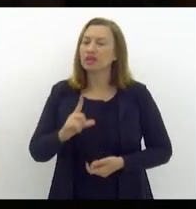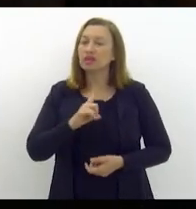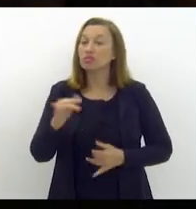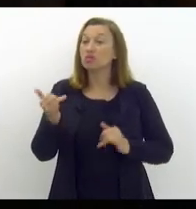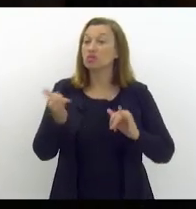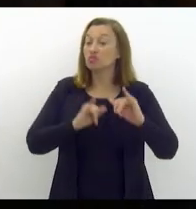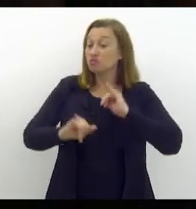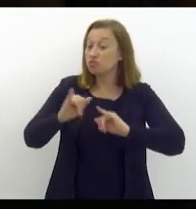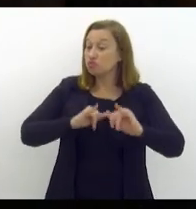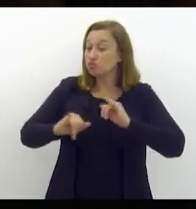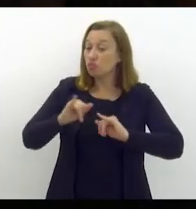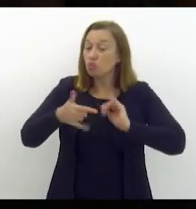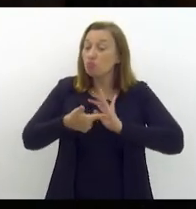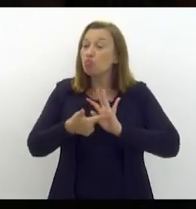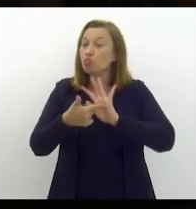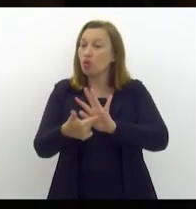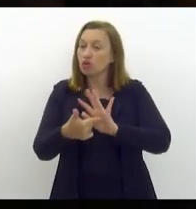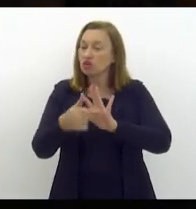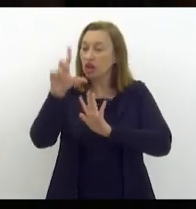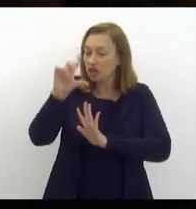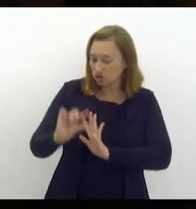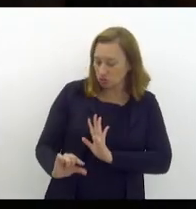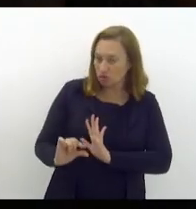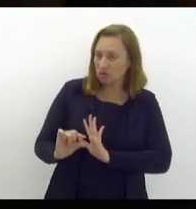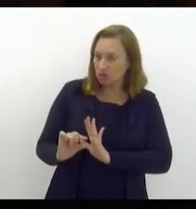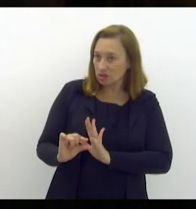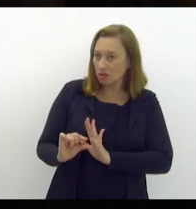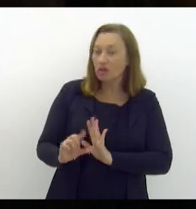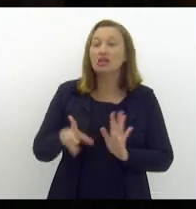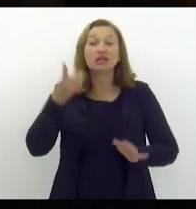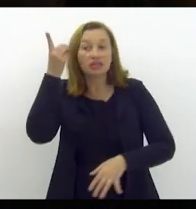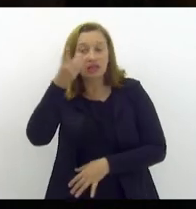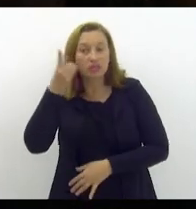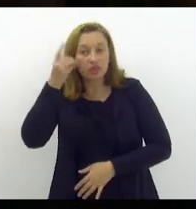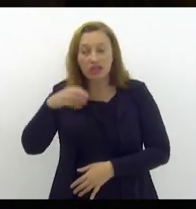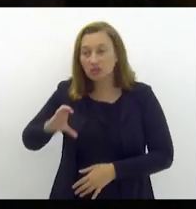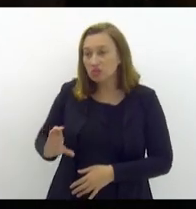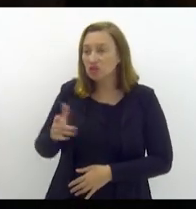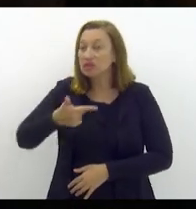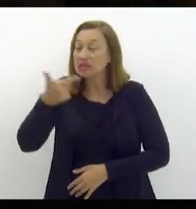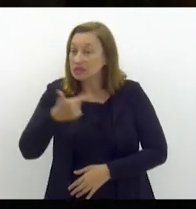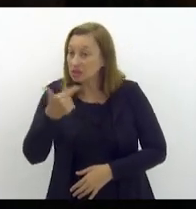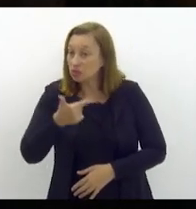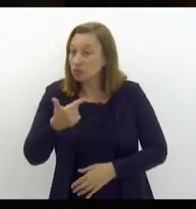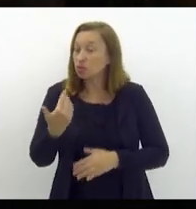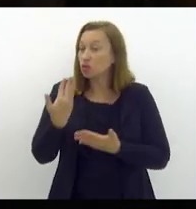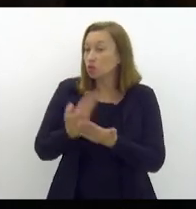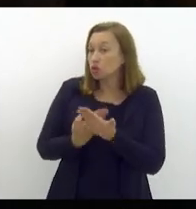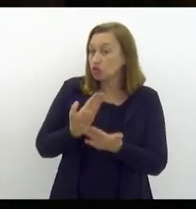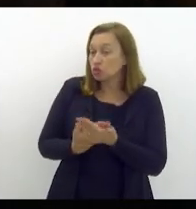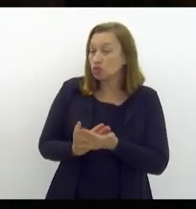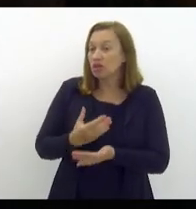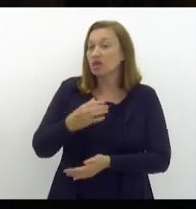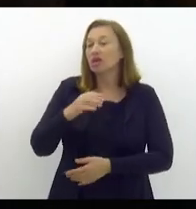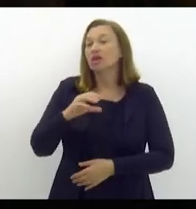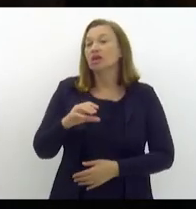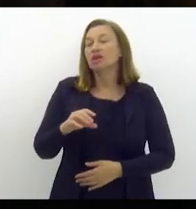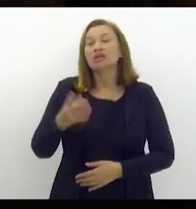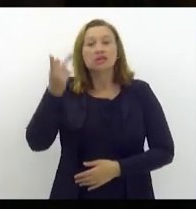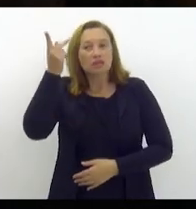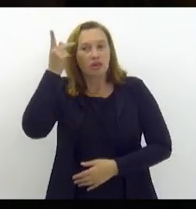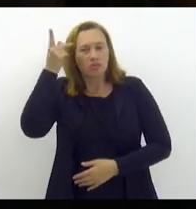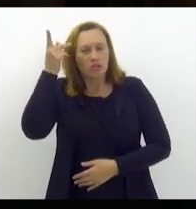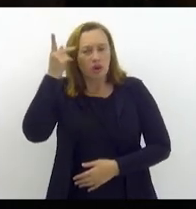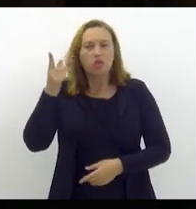dados eficientes que demonstraram uma redução, deputado Carlos Mink, segundo esse estudo da FGV São Paulo, é